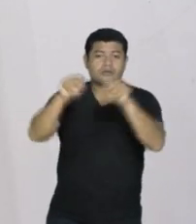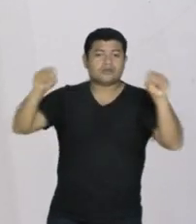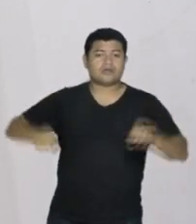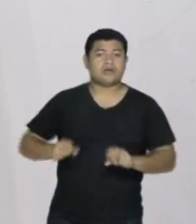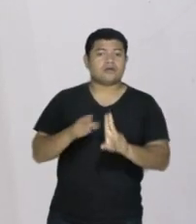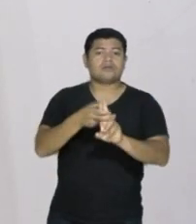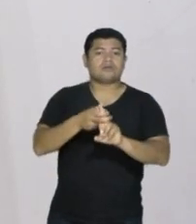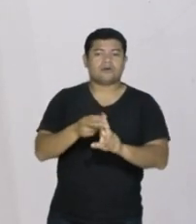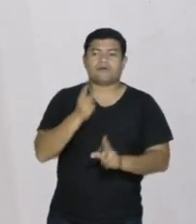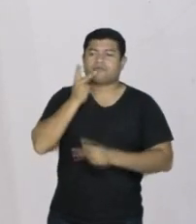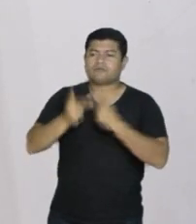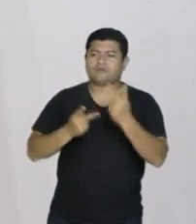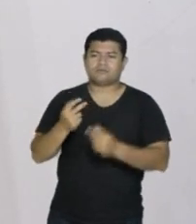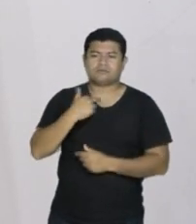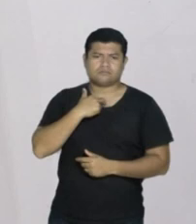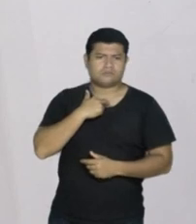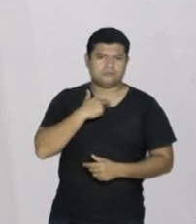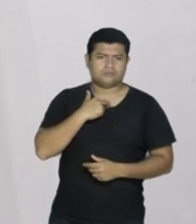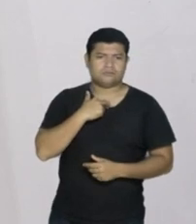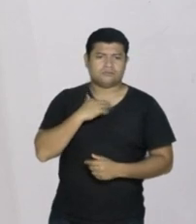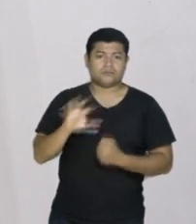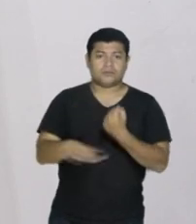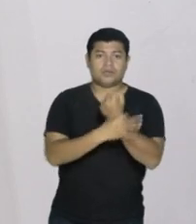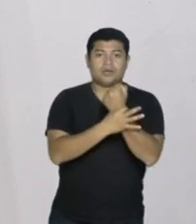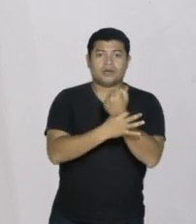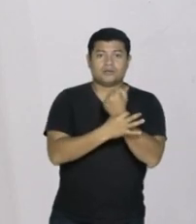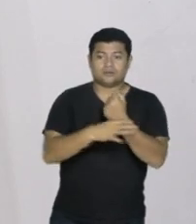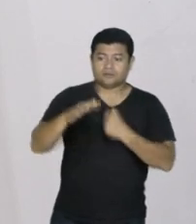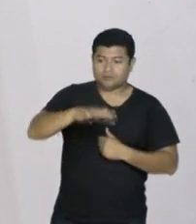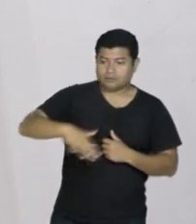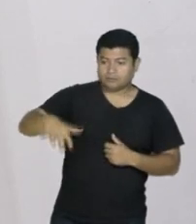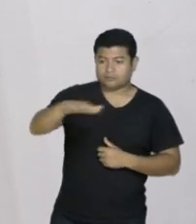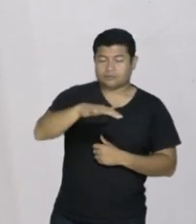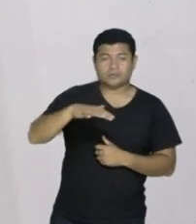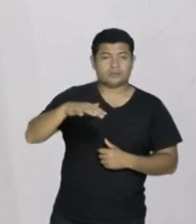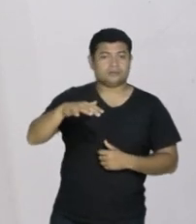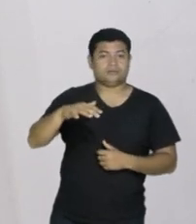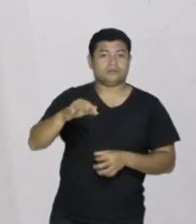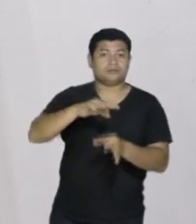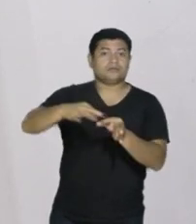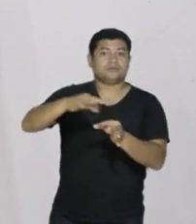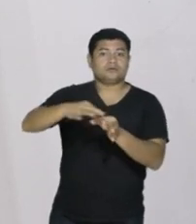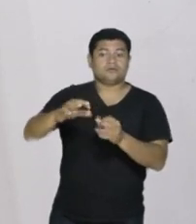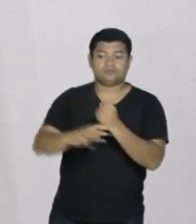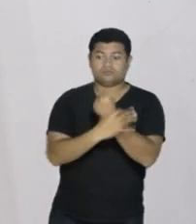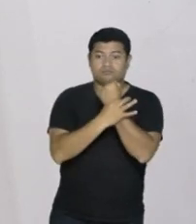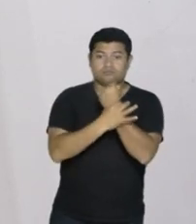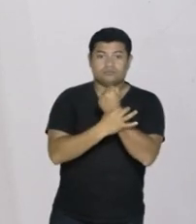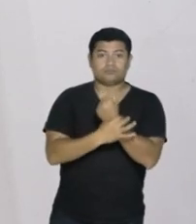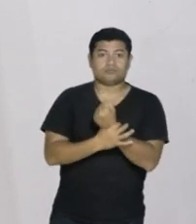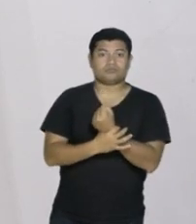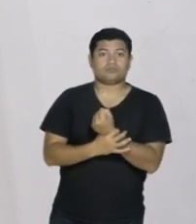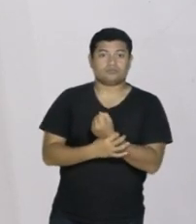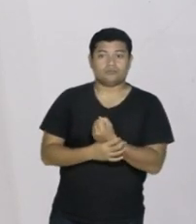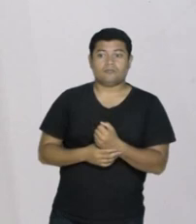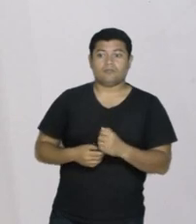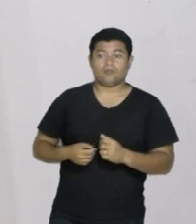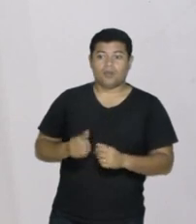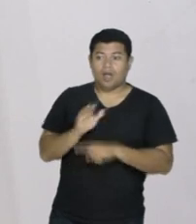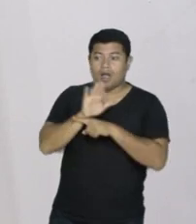garantir o ambiente institucional seguro Olha isso e contribuir para o enfrentamento do machismo cultural